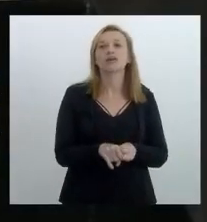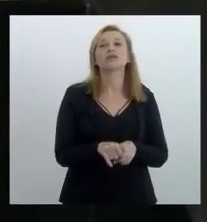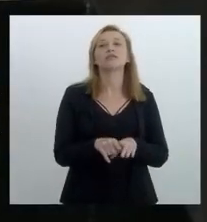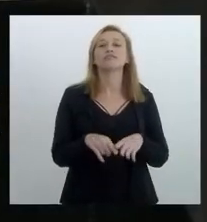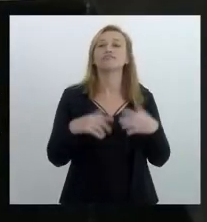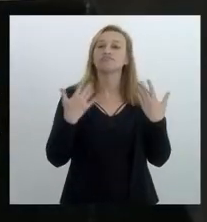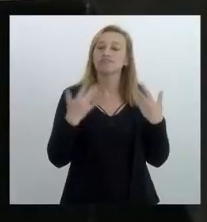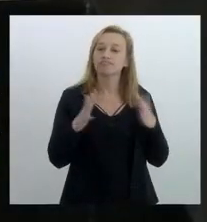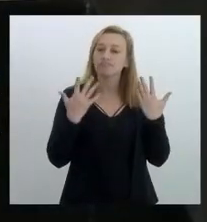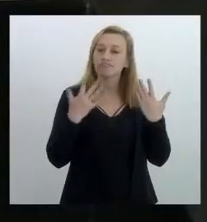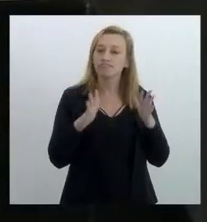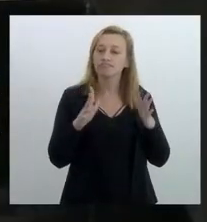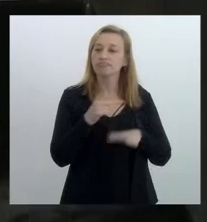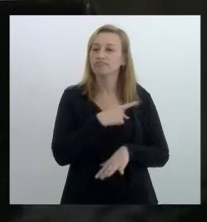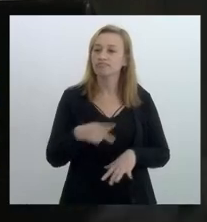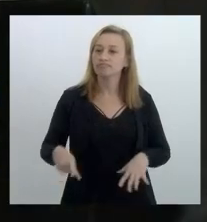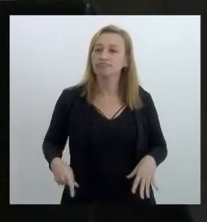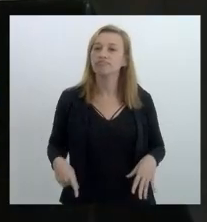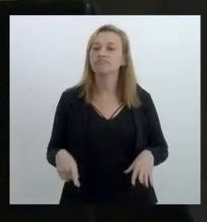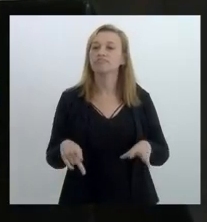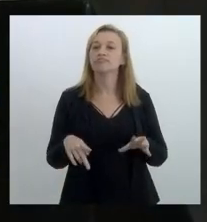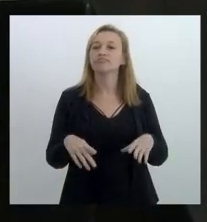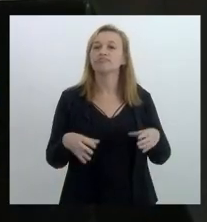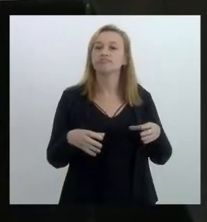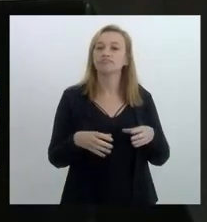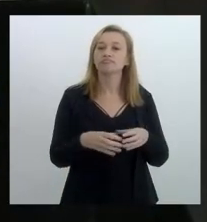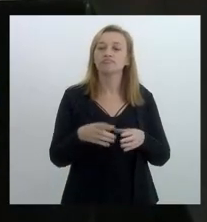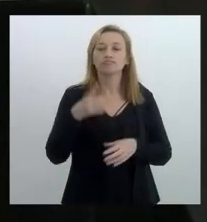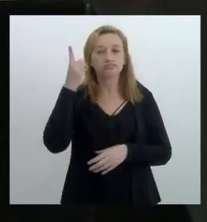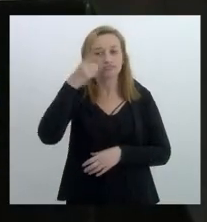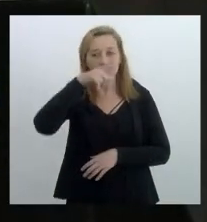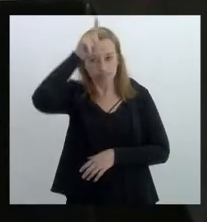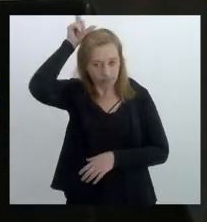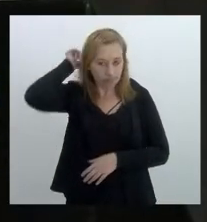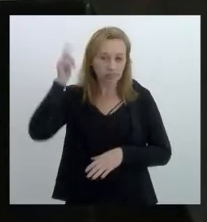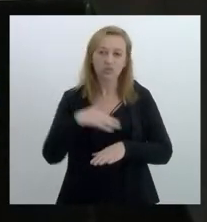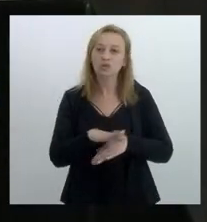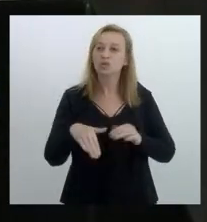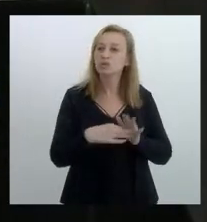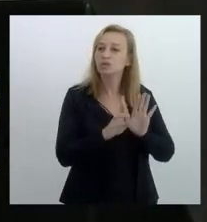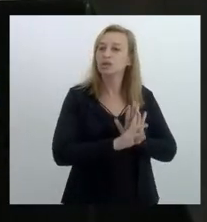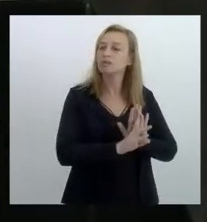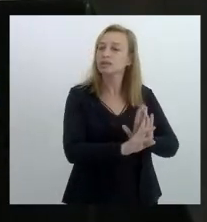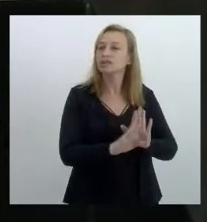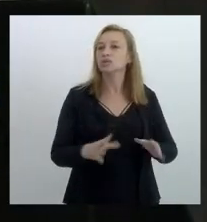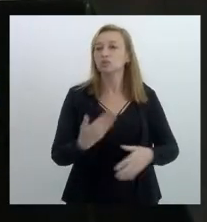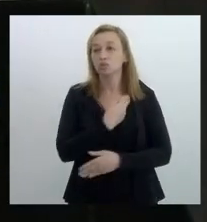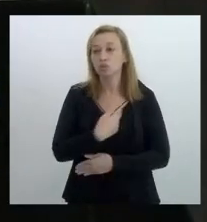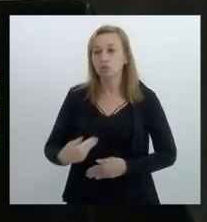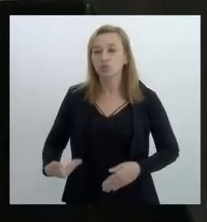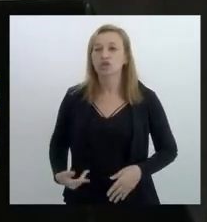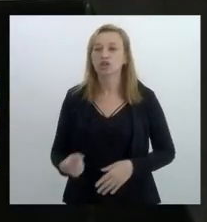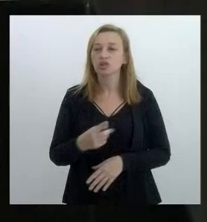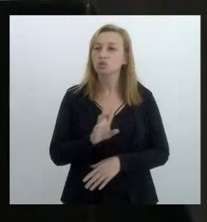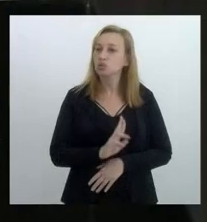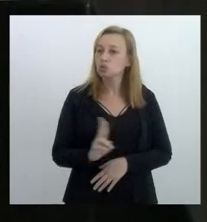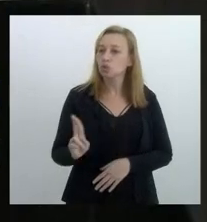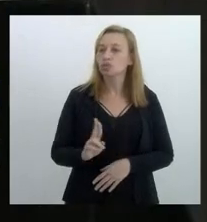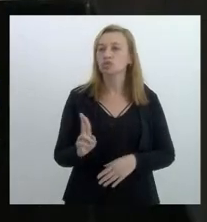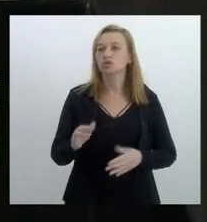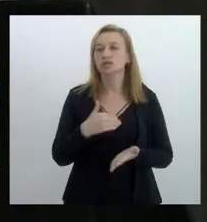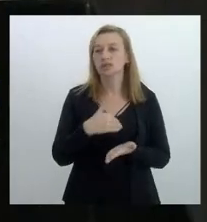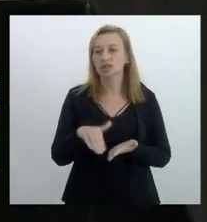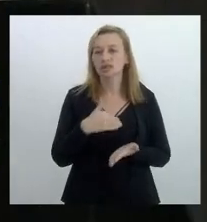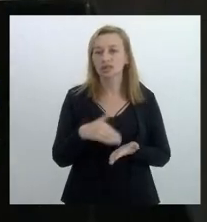presidente dessa audiência, deputado Luiz Paulo, e saudar as representações do governo, no nome aqui do